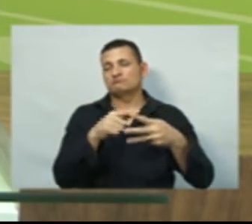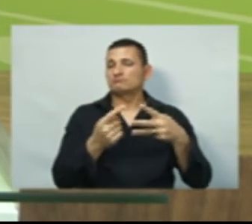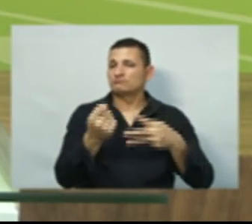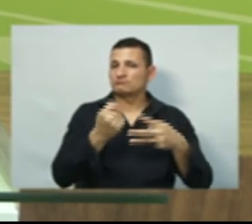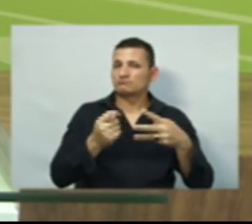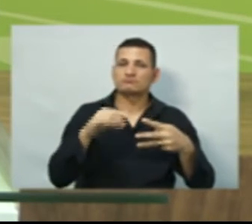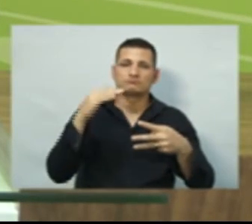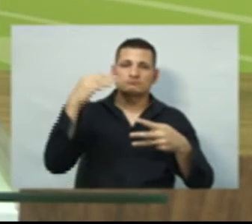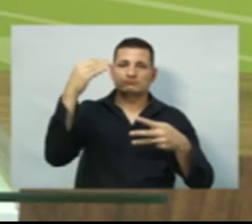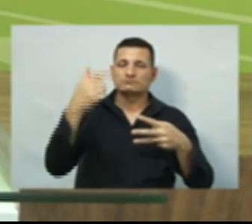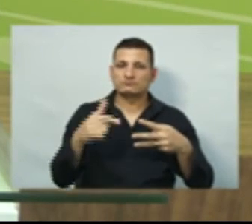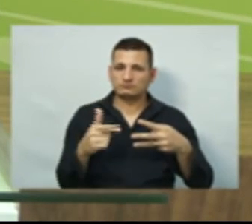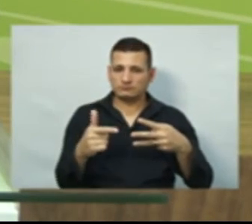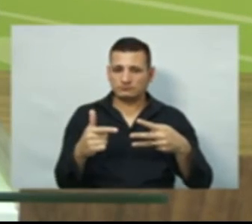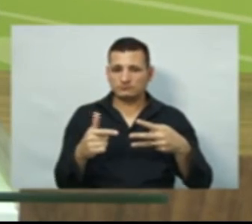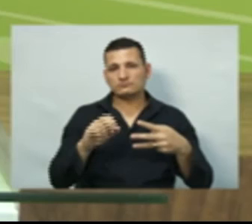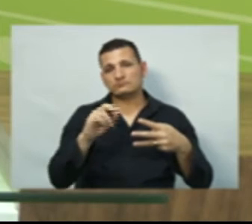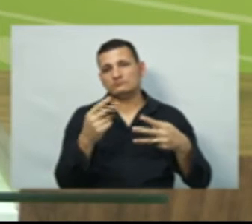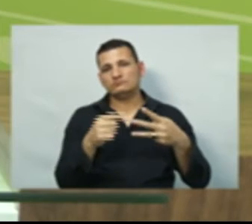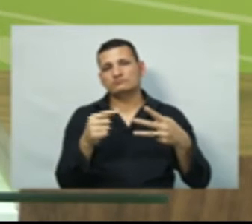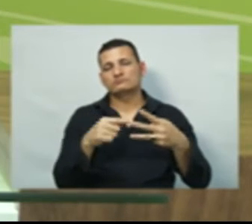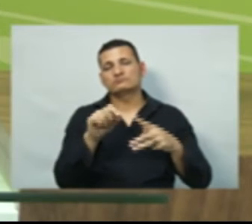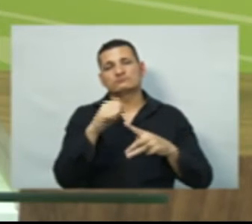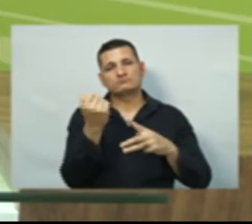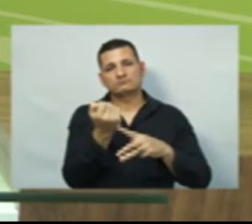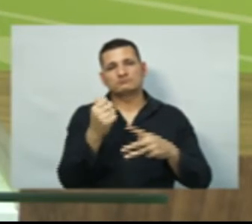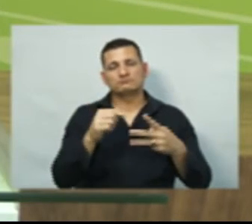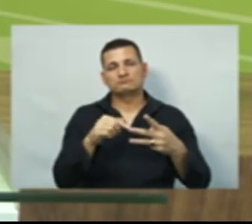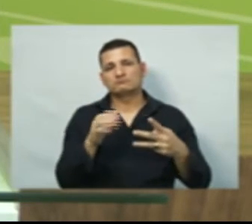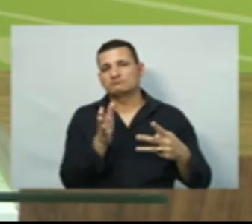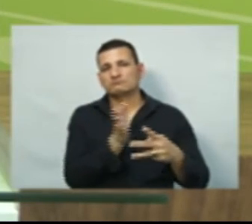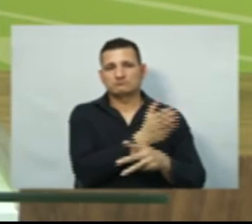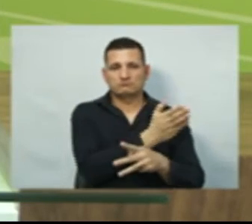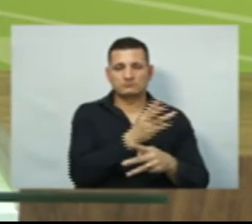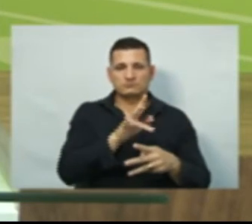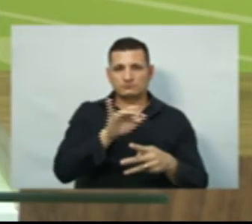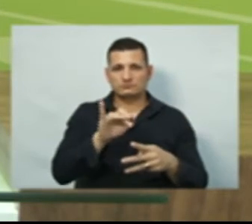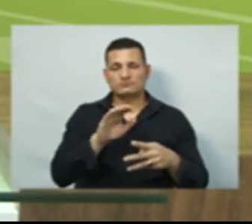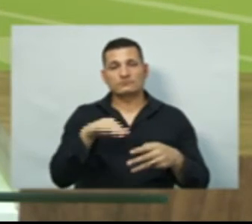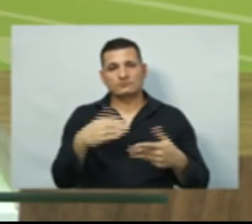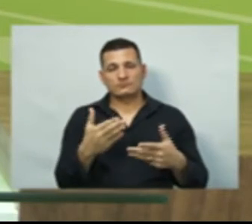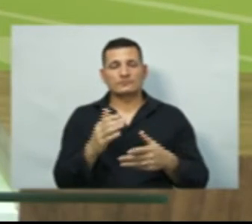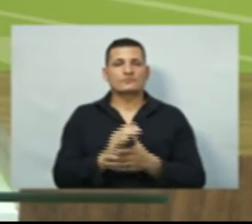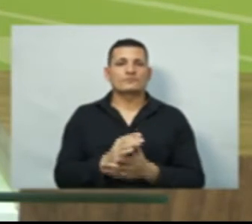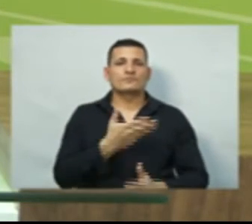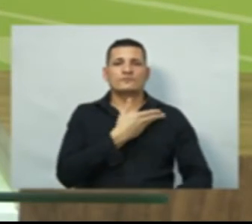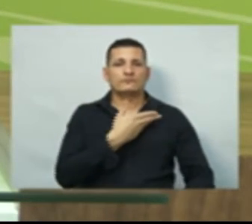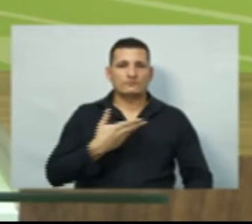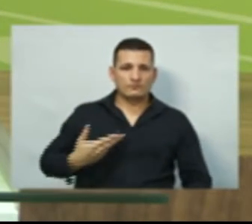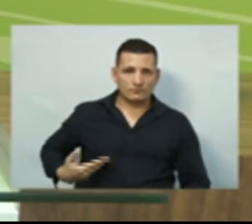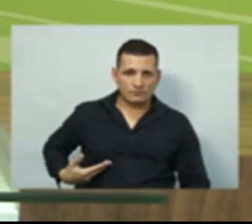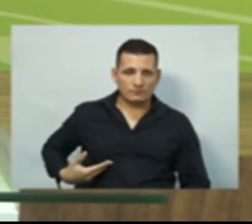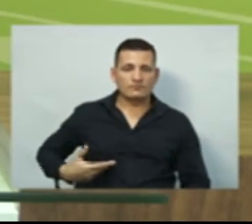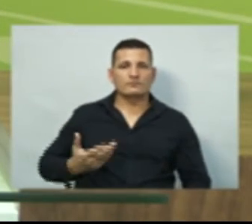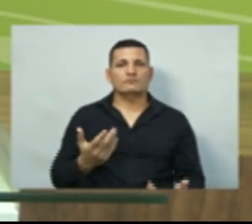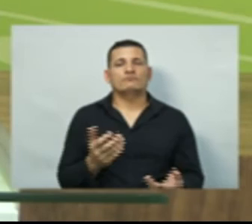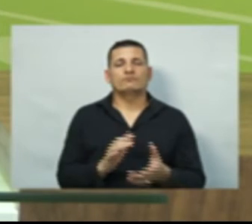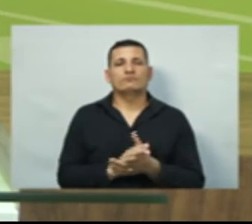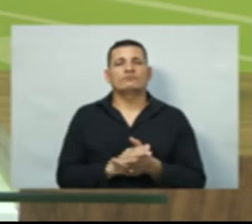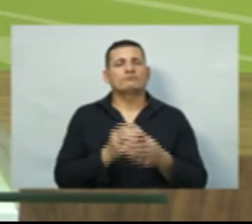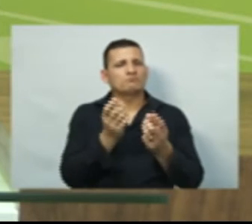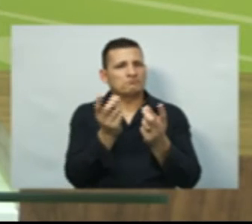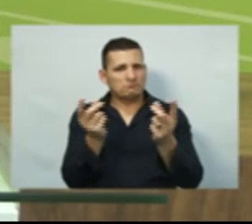falando, ou o meu social vai ficar de lado. Então, os governos, os mercados, então eles